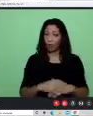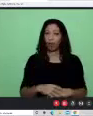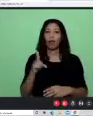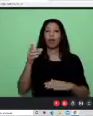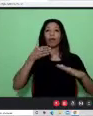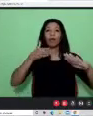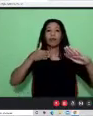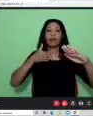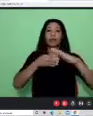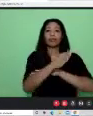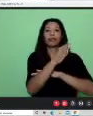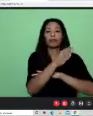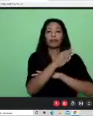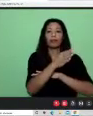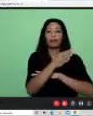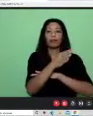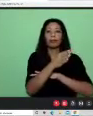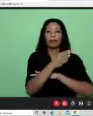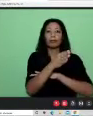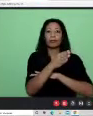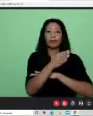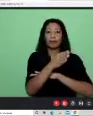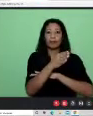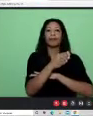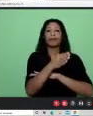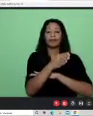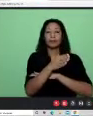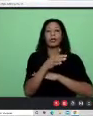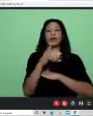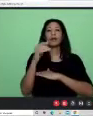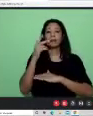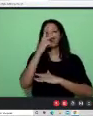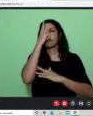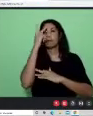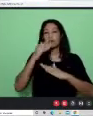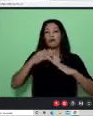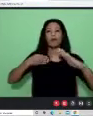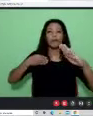invadido. Ele foi invadido, inclusive,